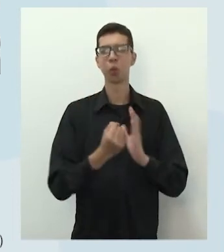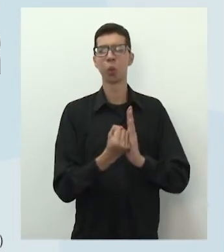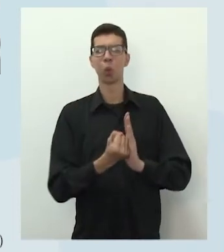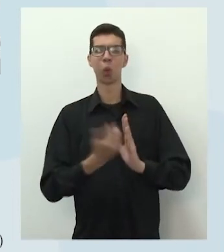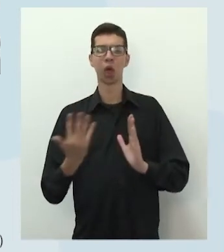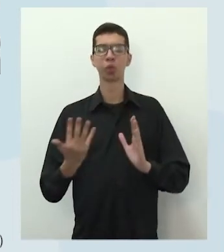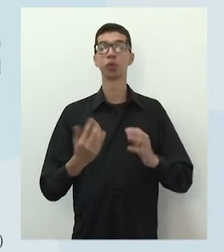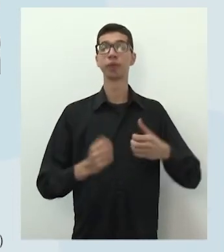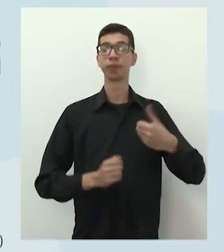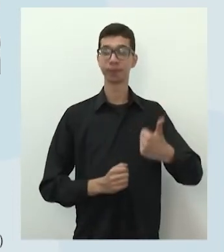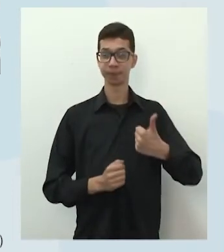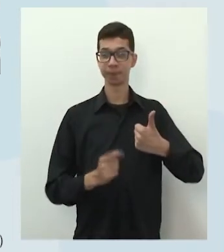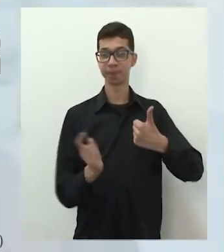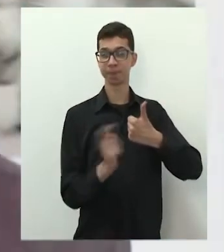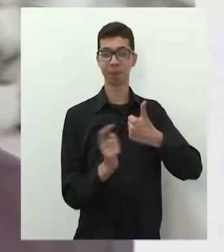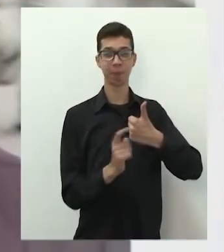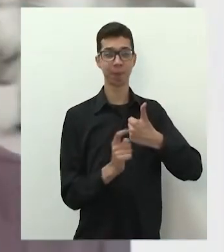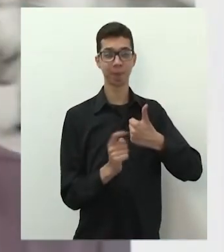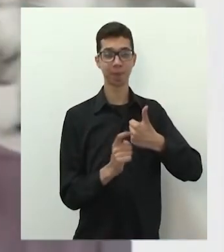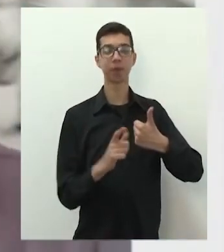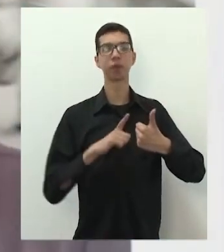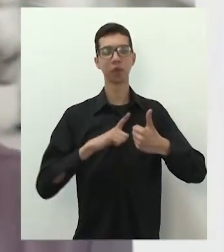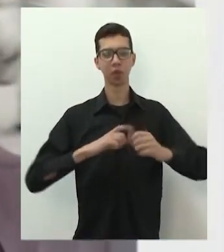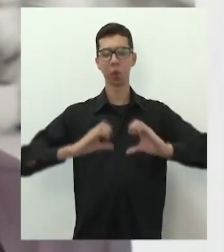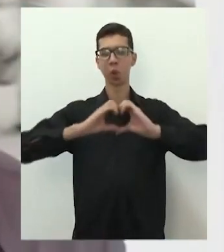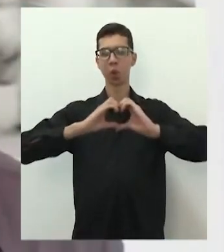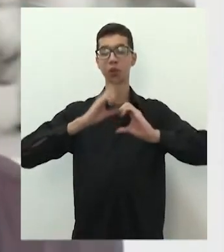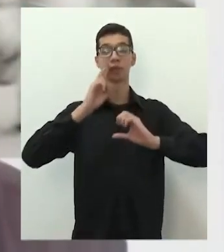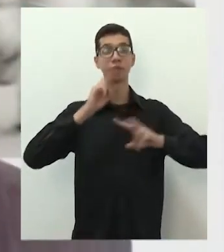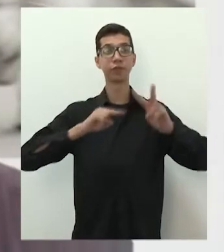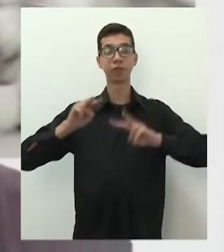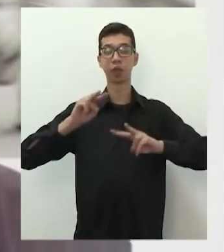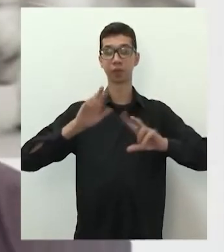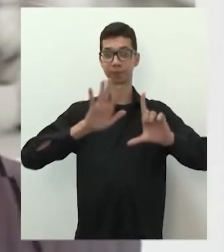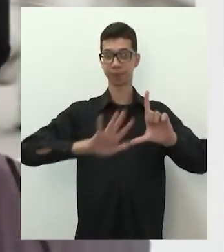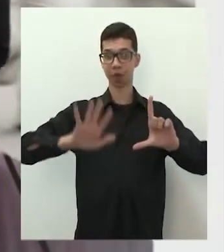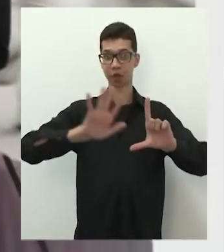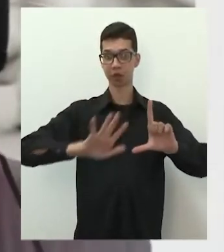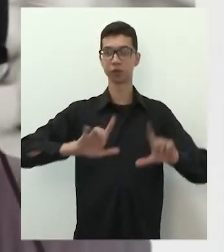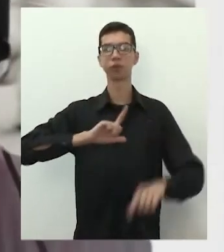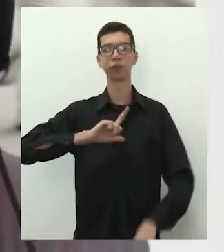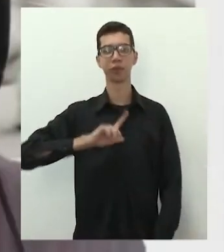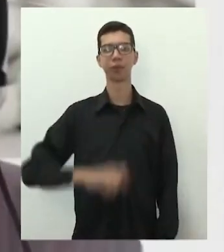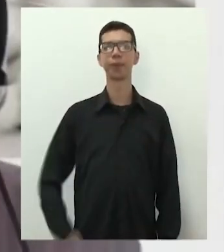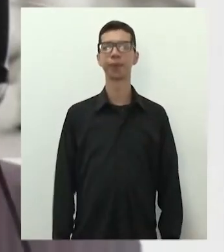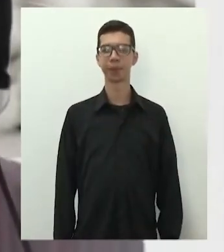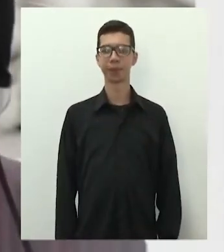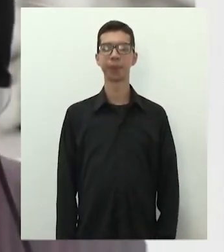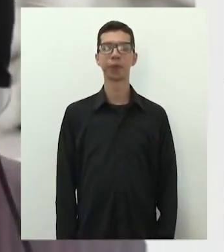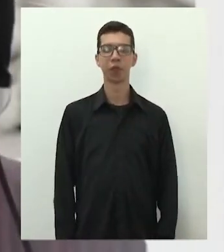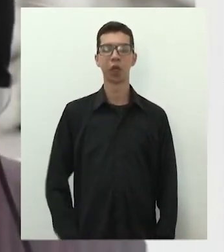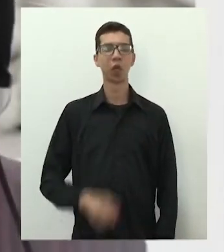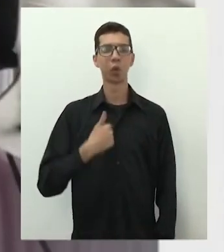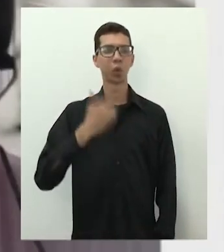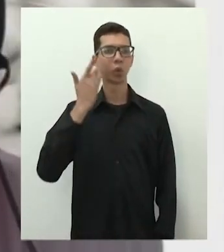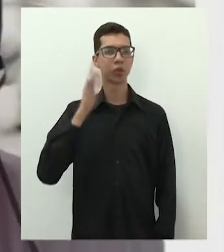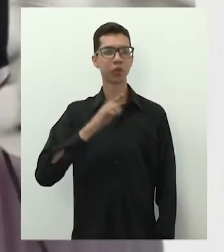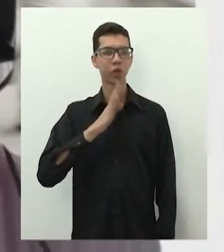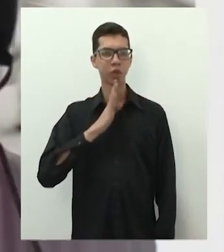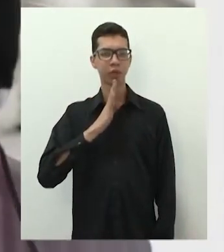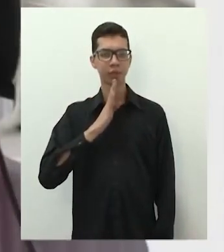meninas, dão uma passeadinha em sites, em páginas, em grupos que ensinam como